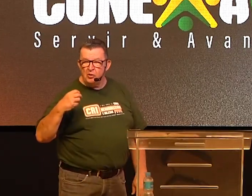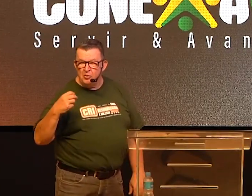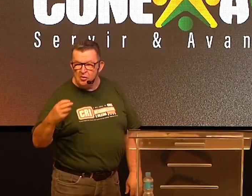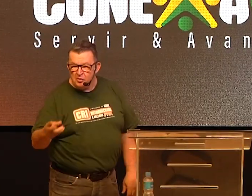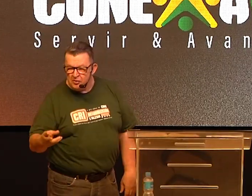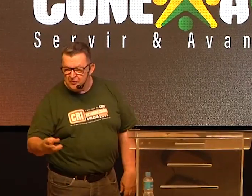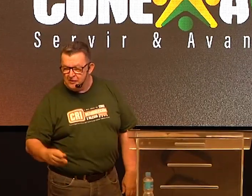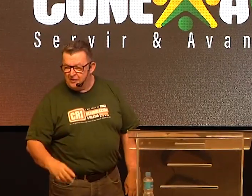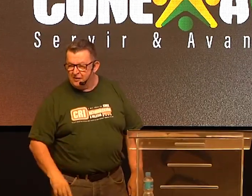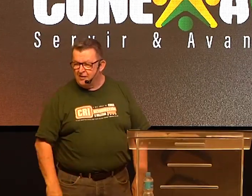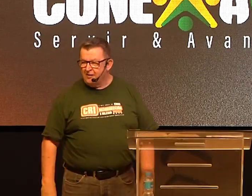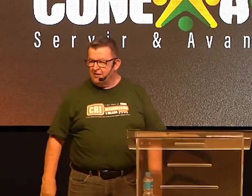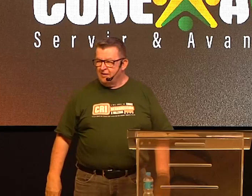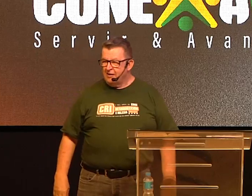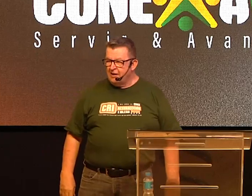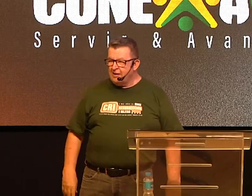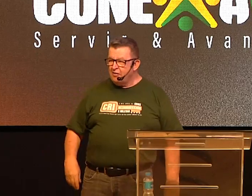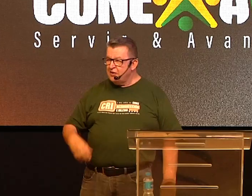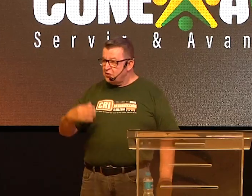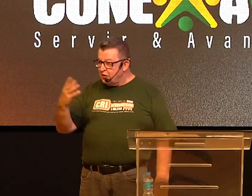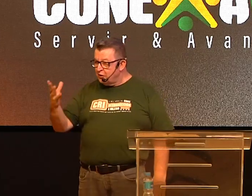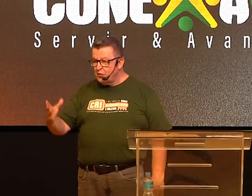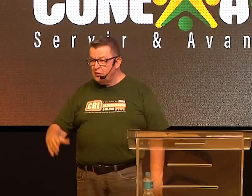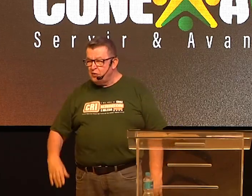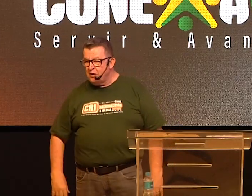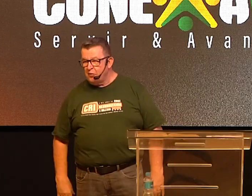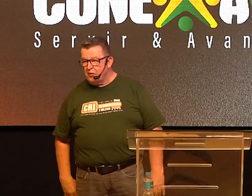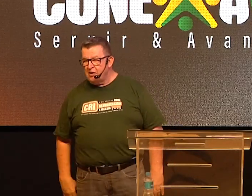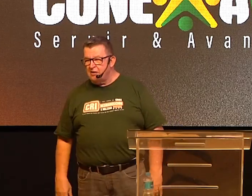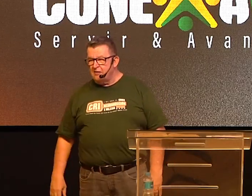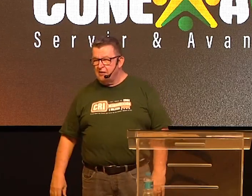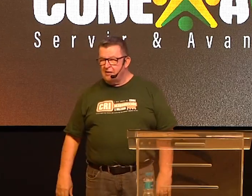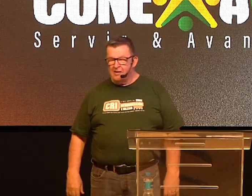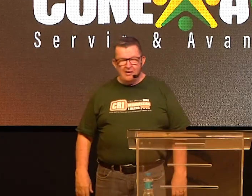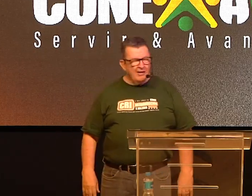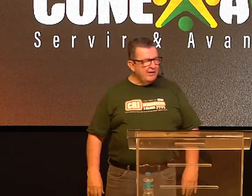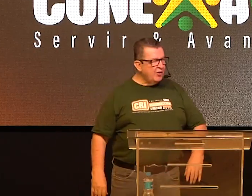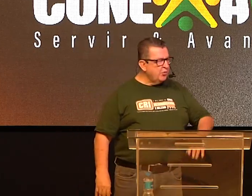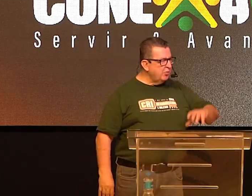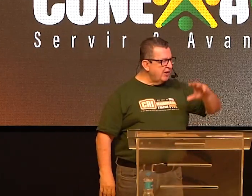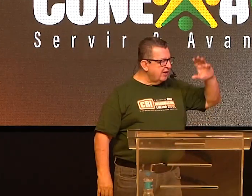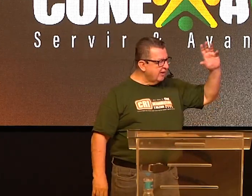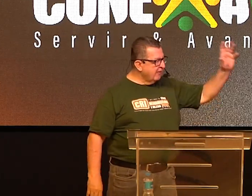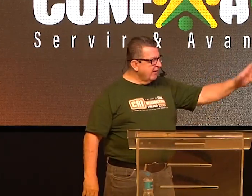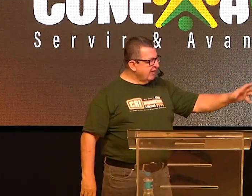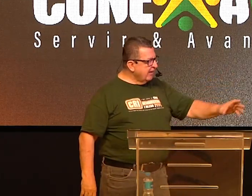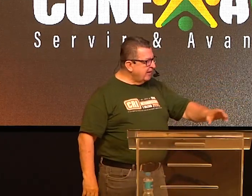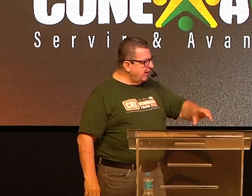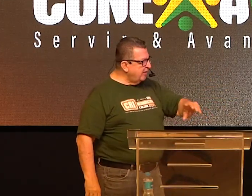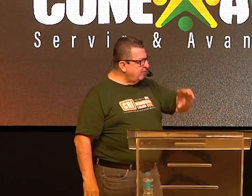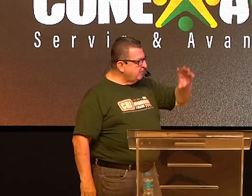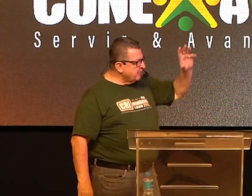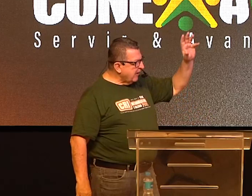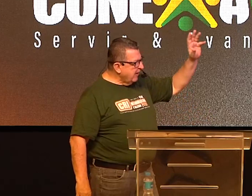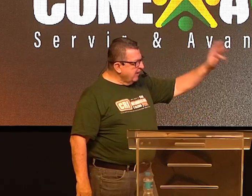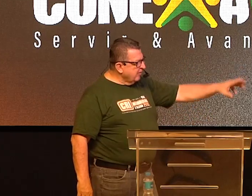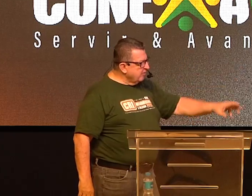presunção é o caminho do erro. Ele estava se achando, no fim não era com ele. E Deus manda. E